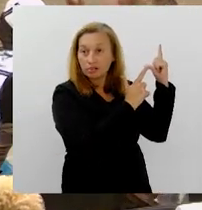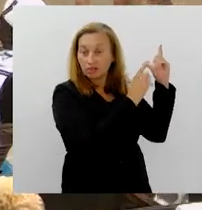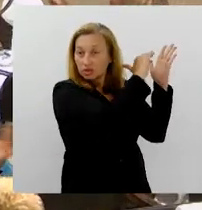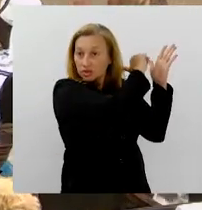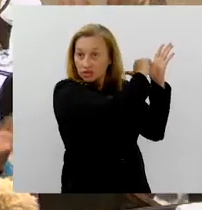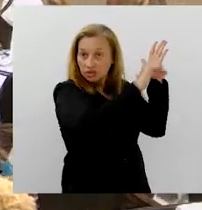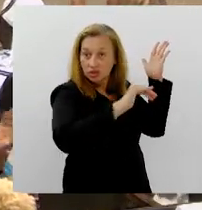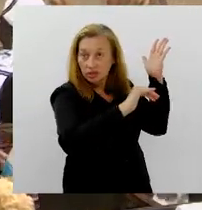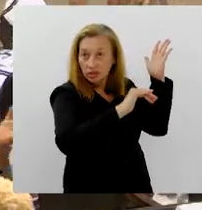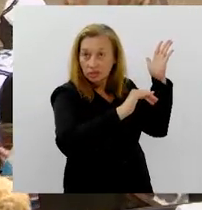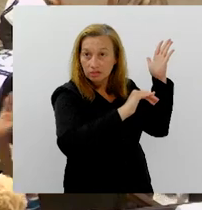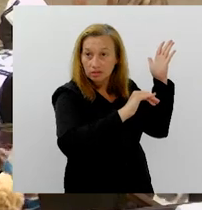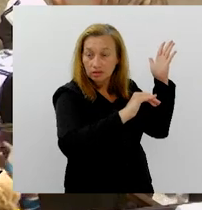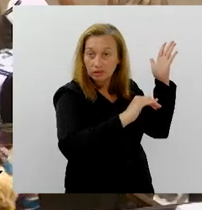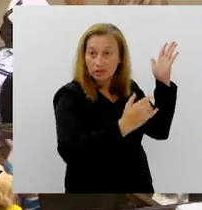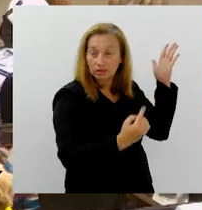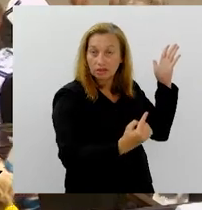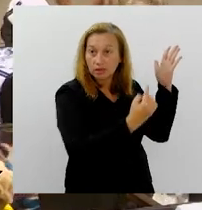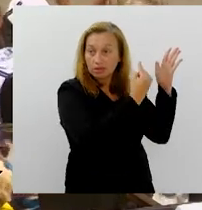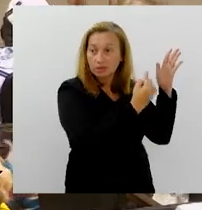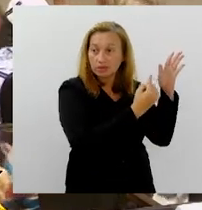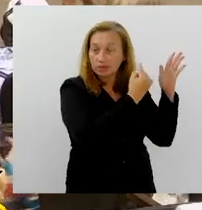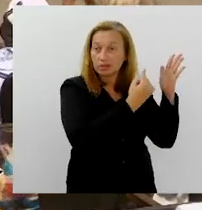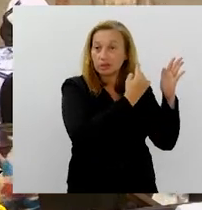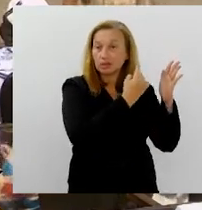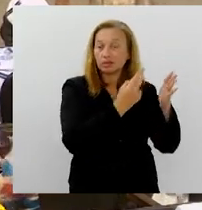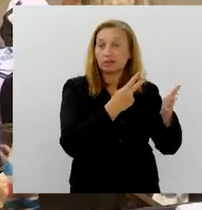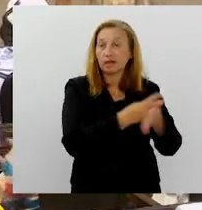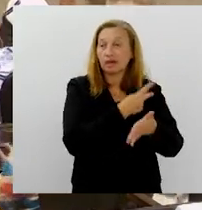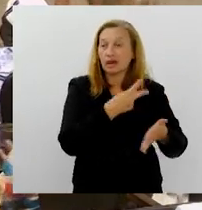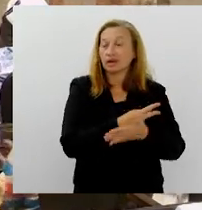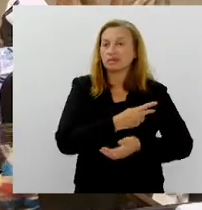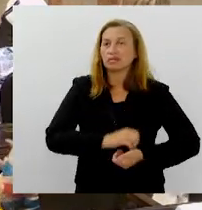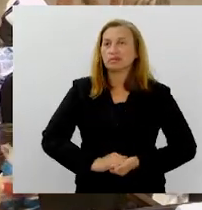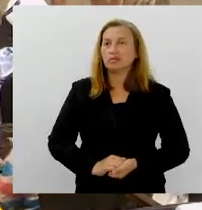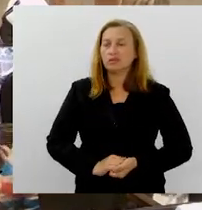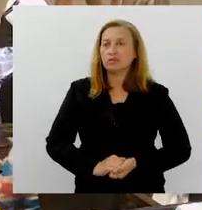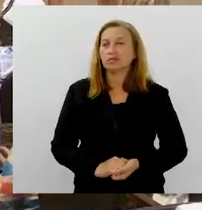é ponto fatal.